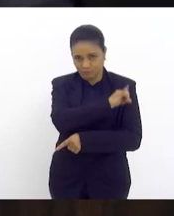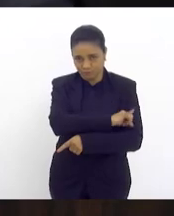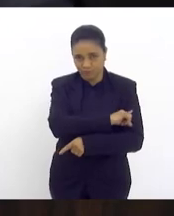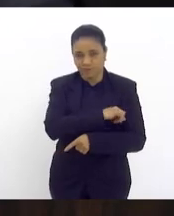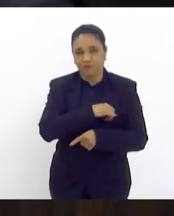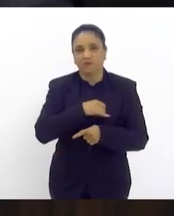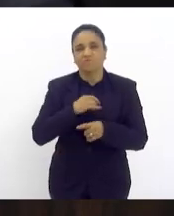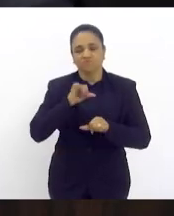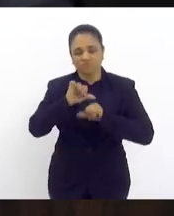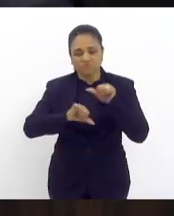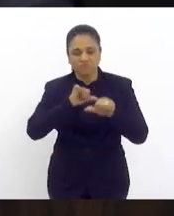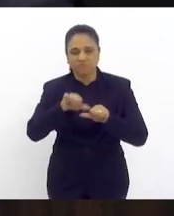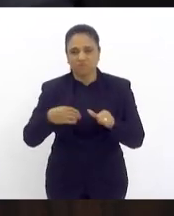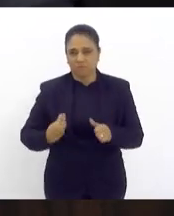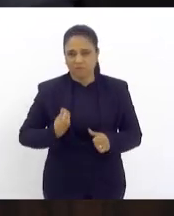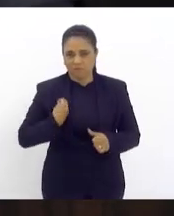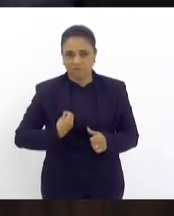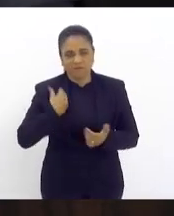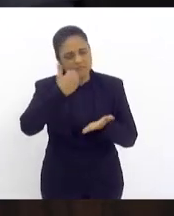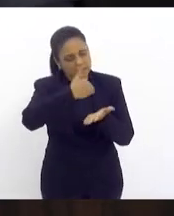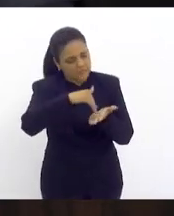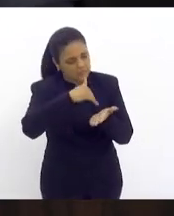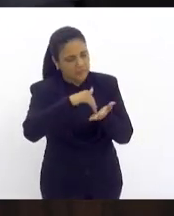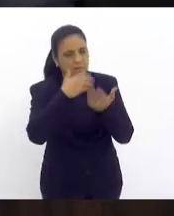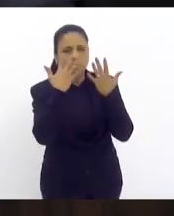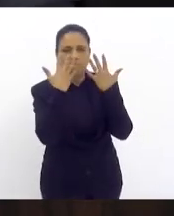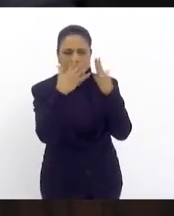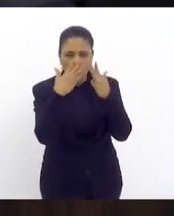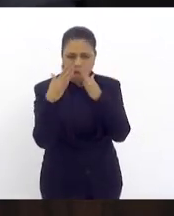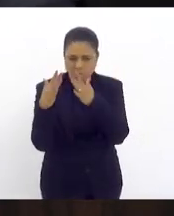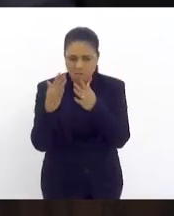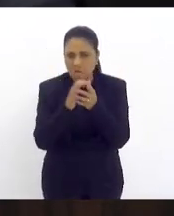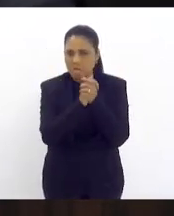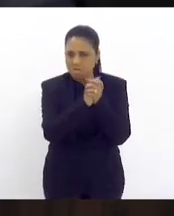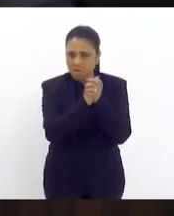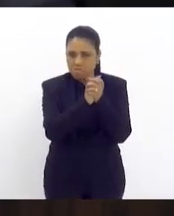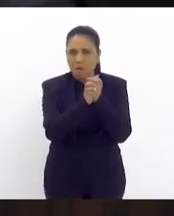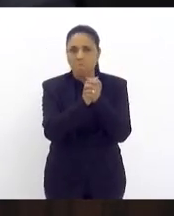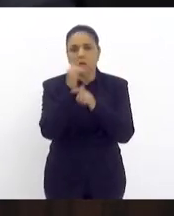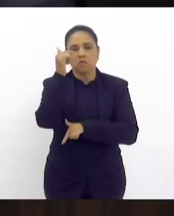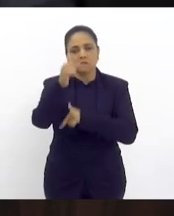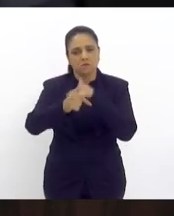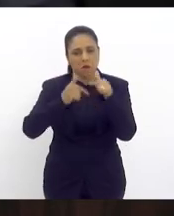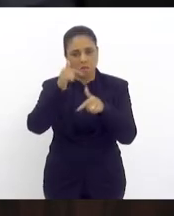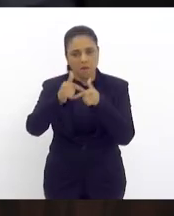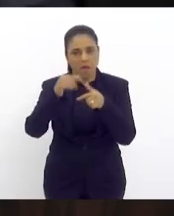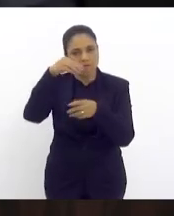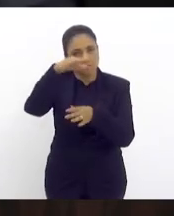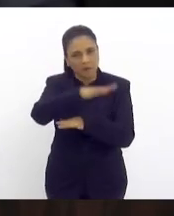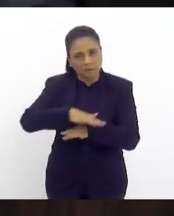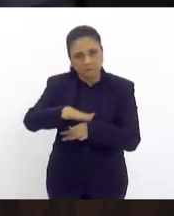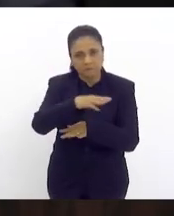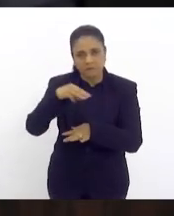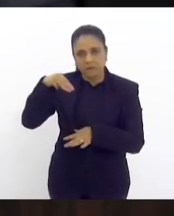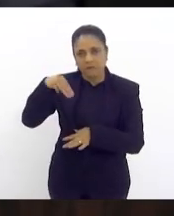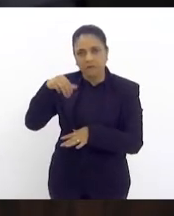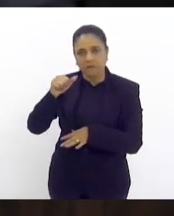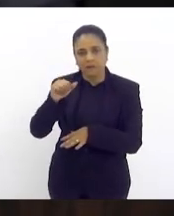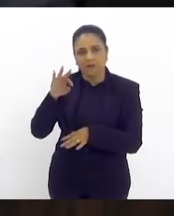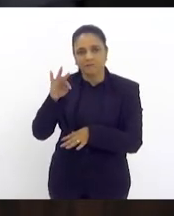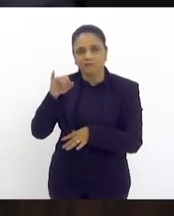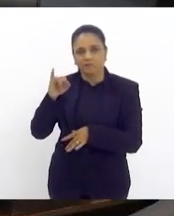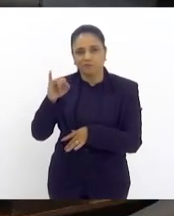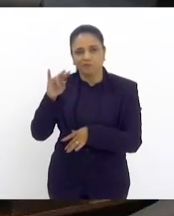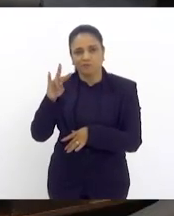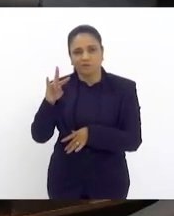nós secretário parabéns pelo trabalho bem feito que você tá realizando inatividade Valeu Dá um abraço no nosso